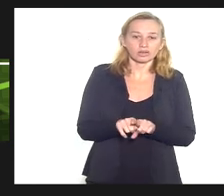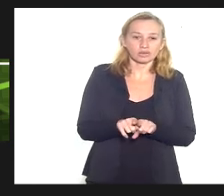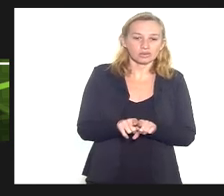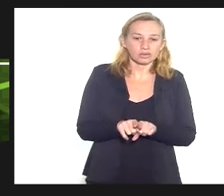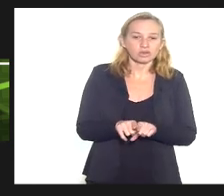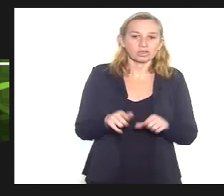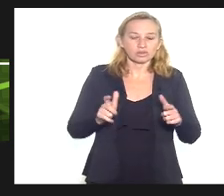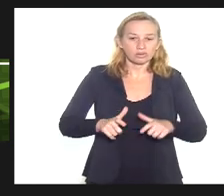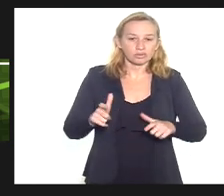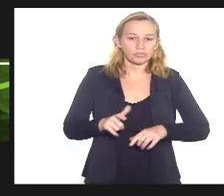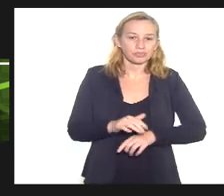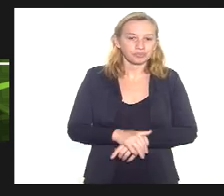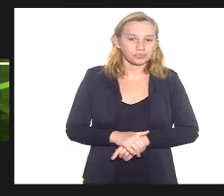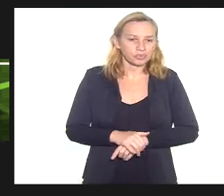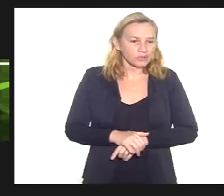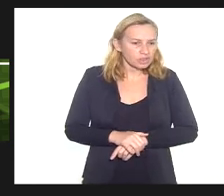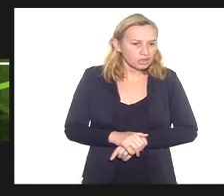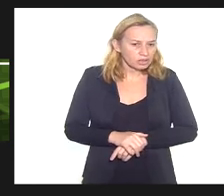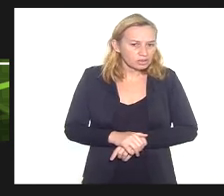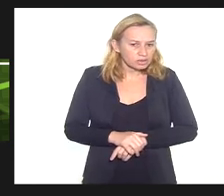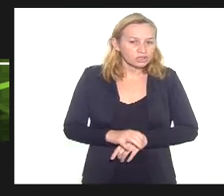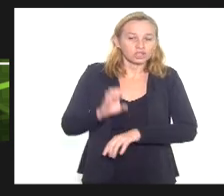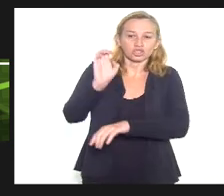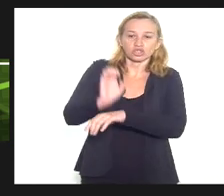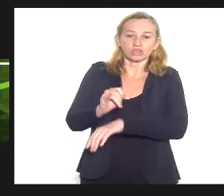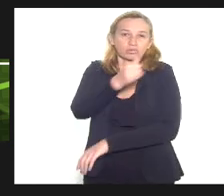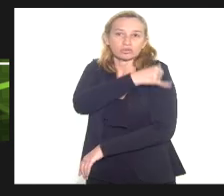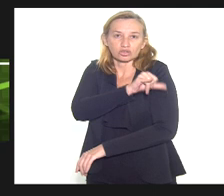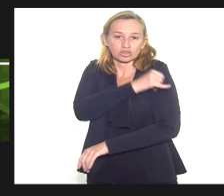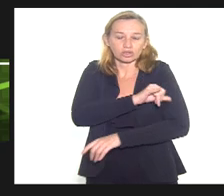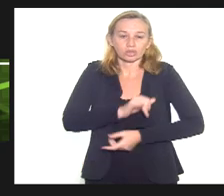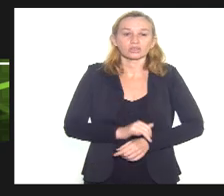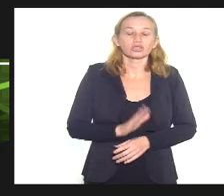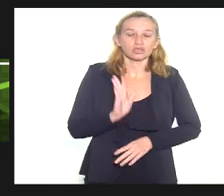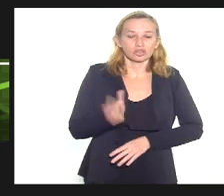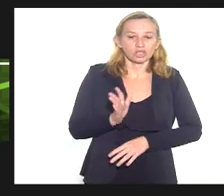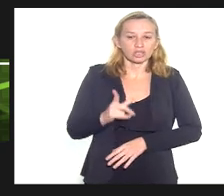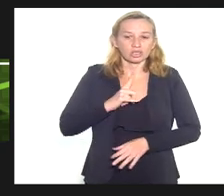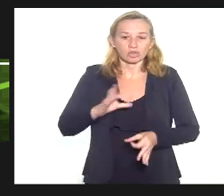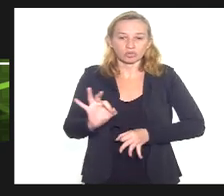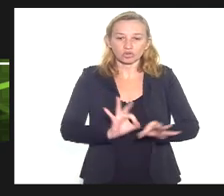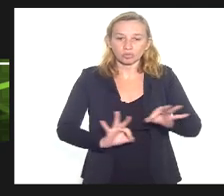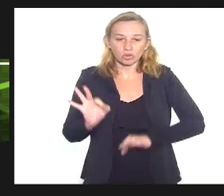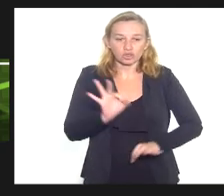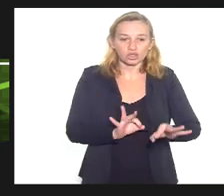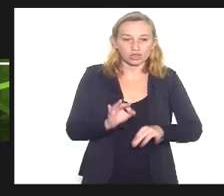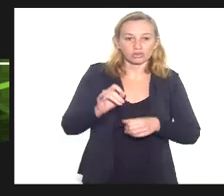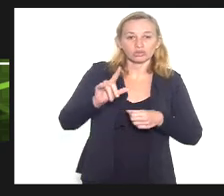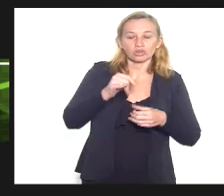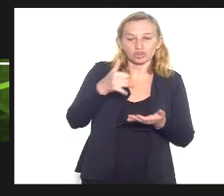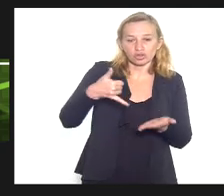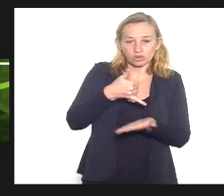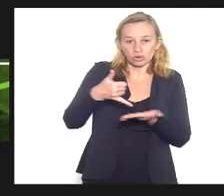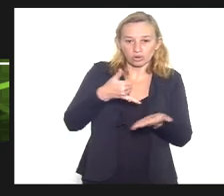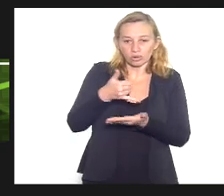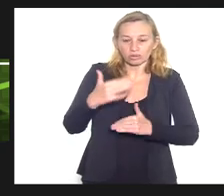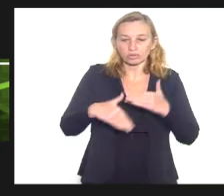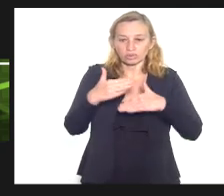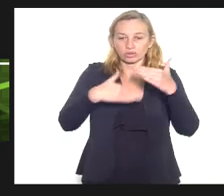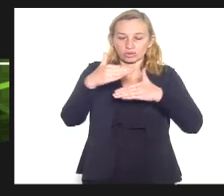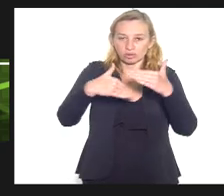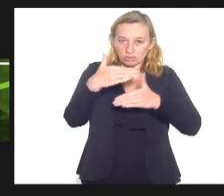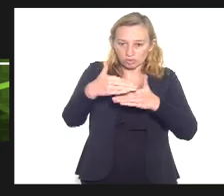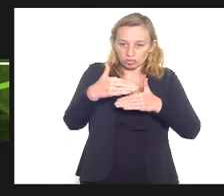ambiente? Isso também passa pelo estado do Rio de Janeiro. Nós já temos um projeto de eólico offshore em fase inicial de desenvolvimento